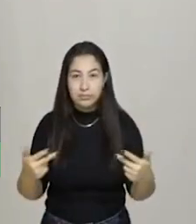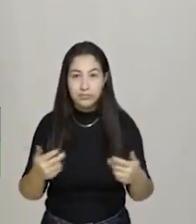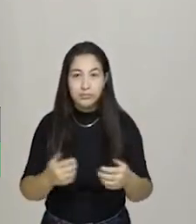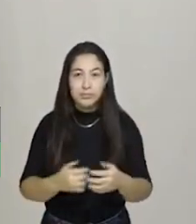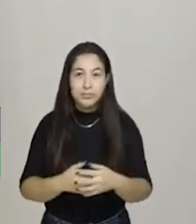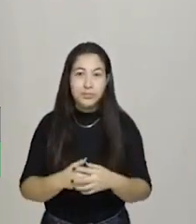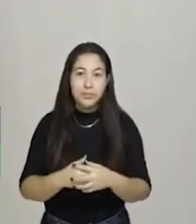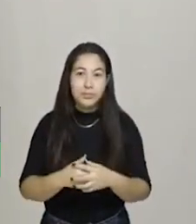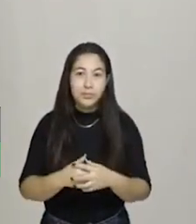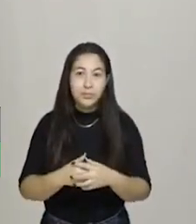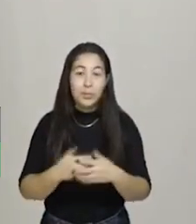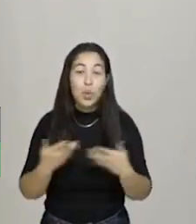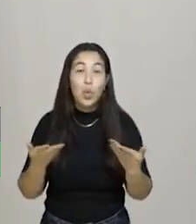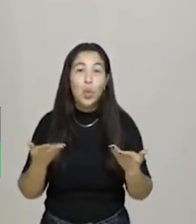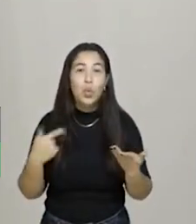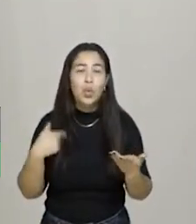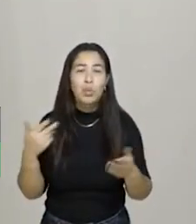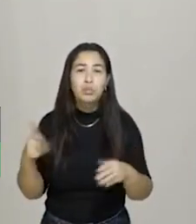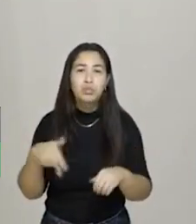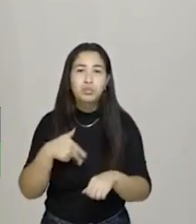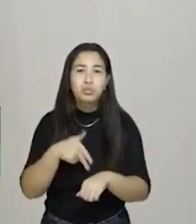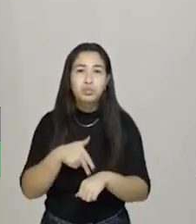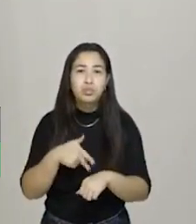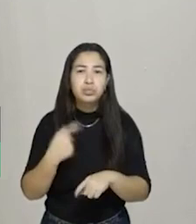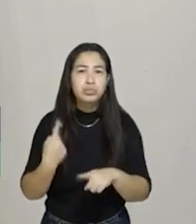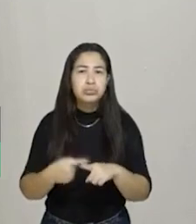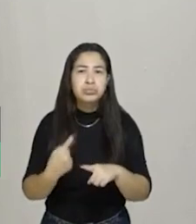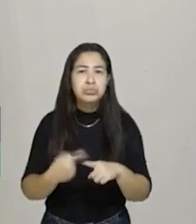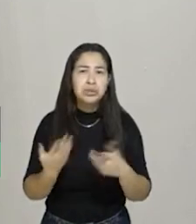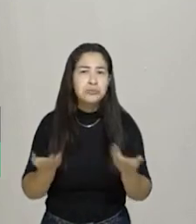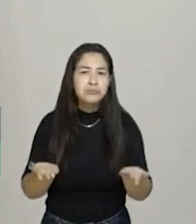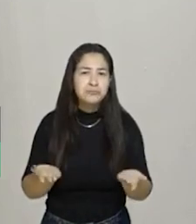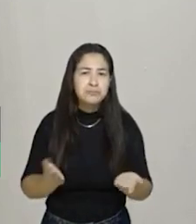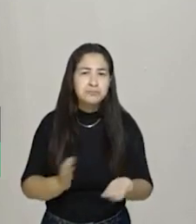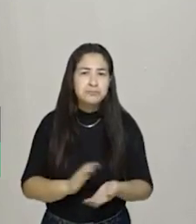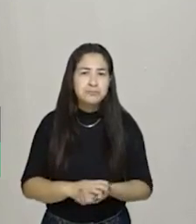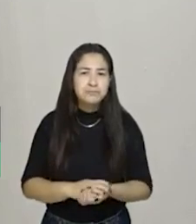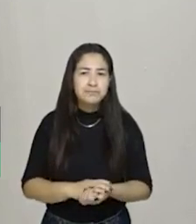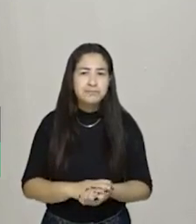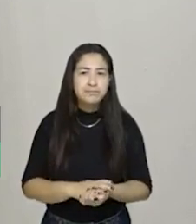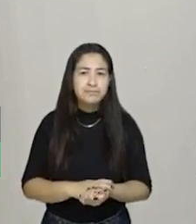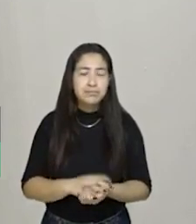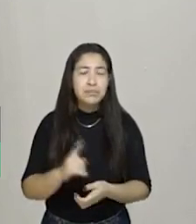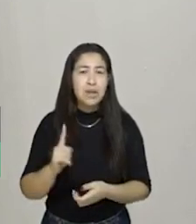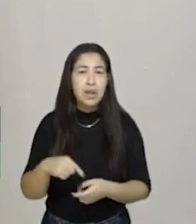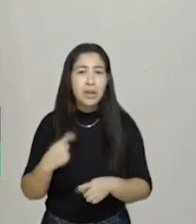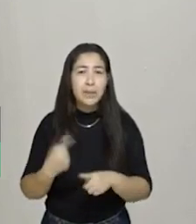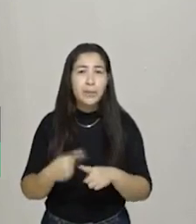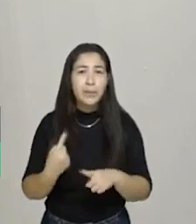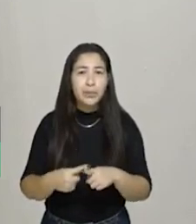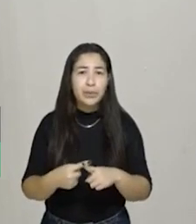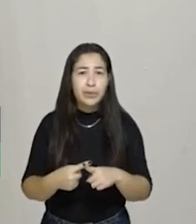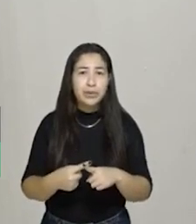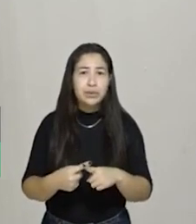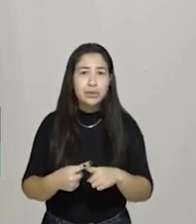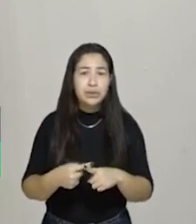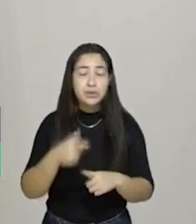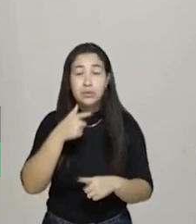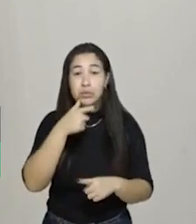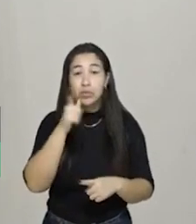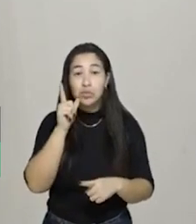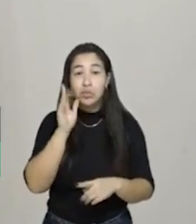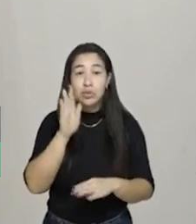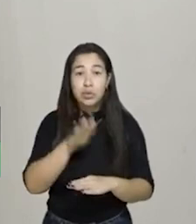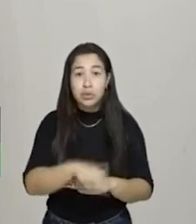motivo dessa tarde da nossa ocupação da Tribuna é repetição da tarde de ontem